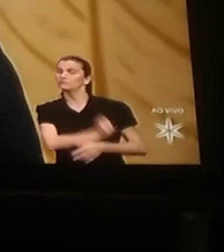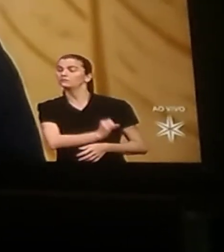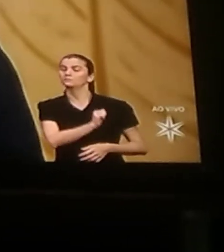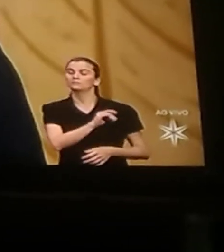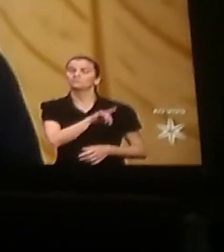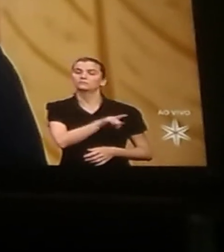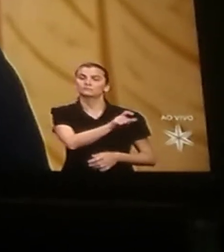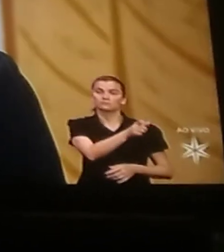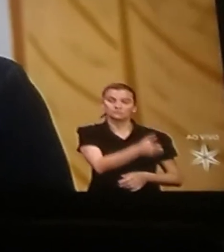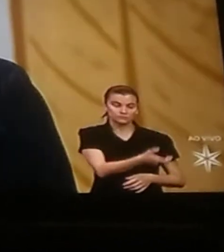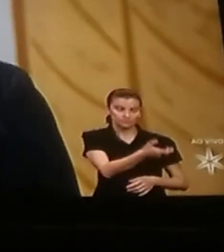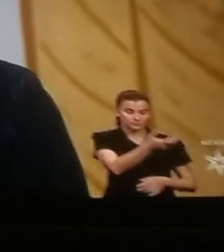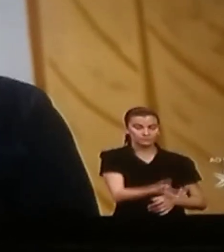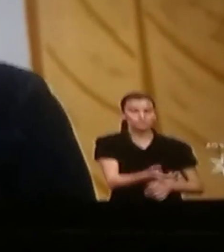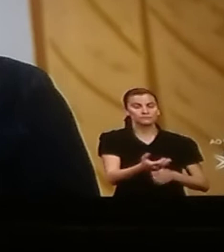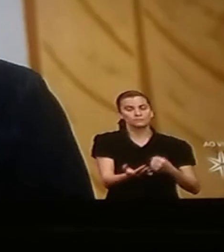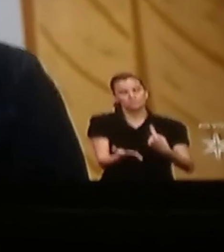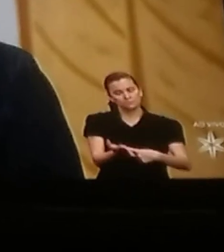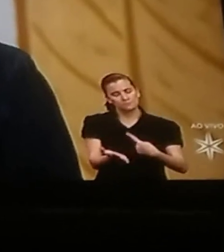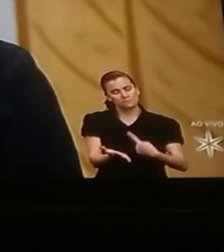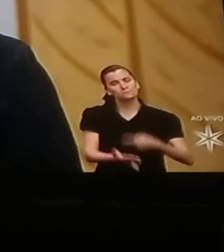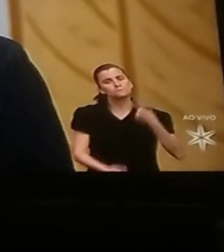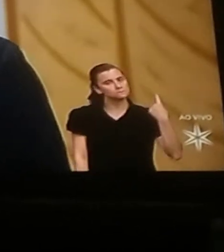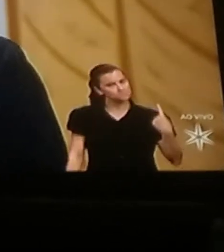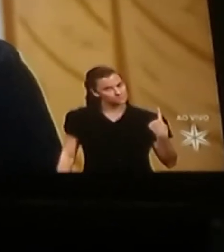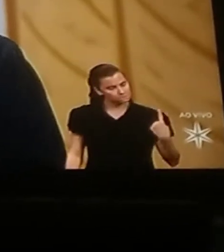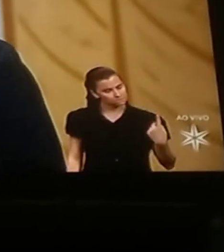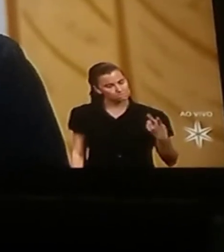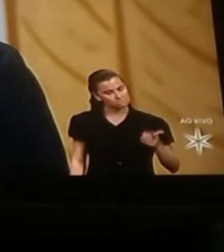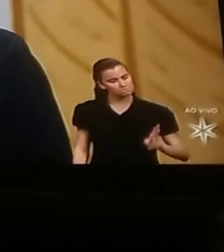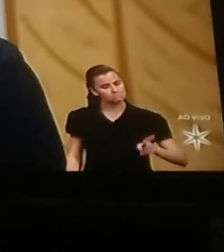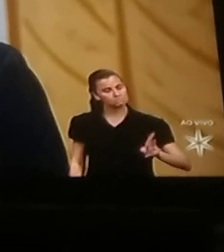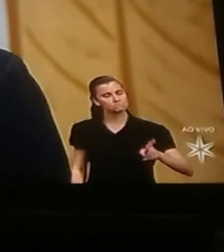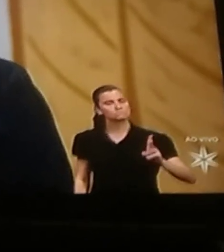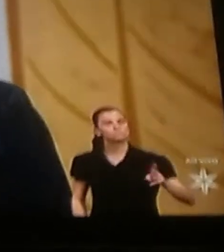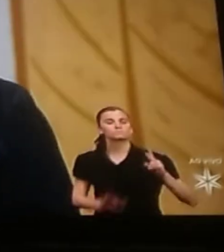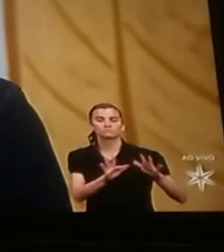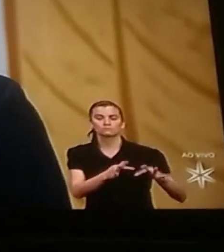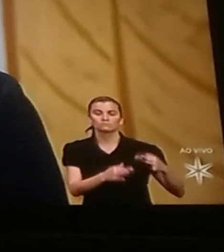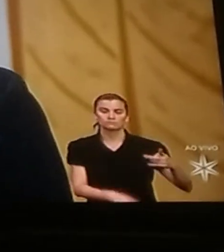Palavra do Senhor. Graças a Deus.